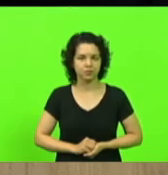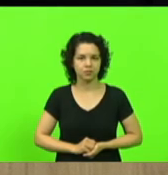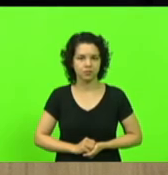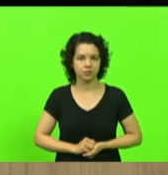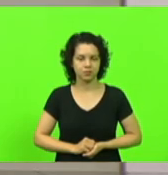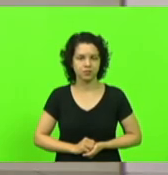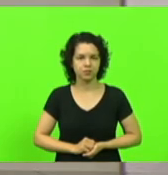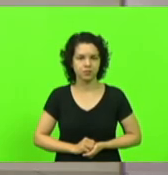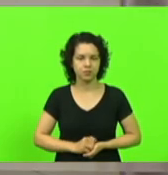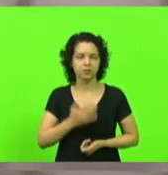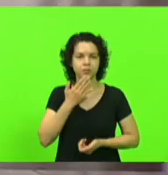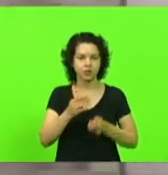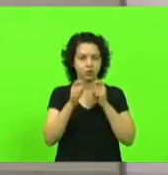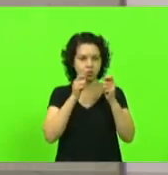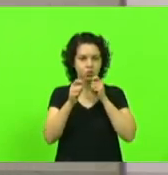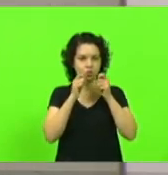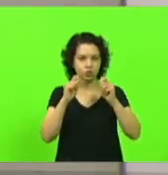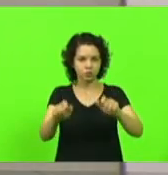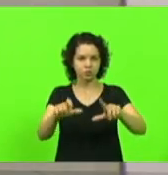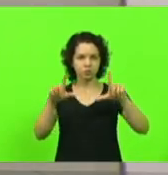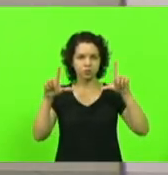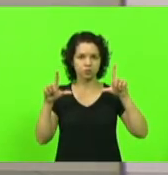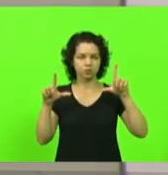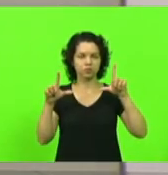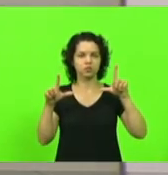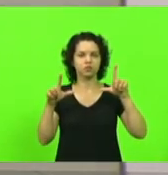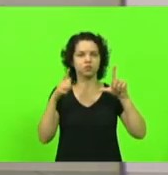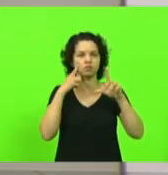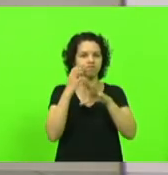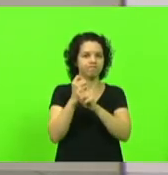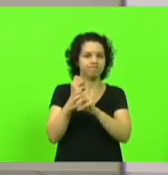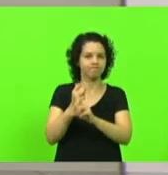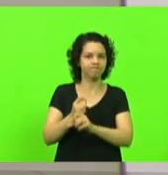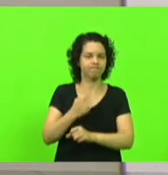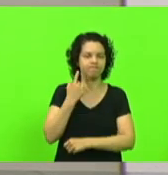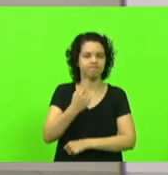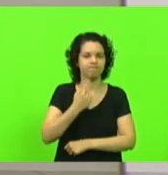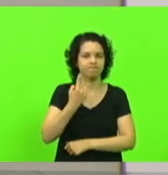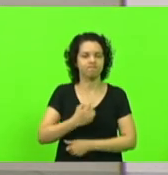Peço à assessoria que abra o painel para que possamos fazer uma verificação de quórum.